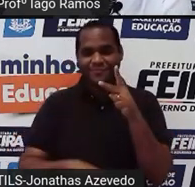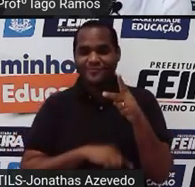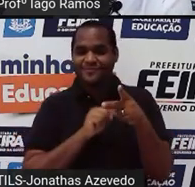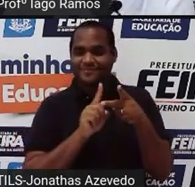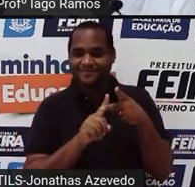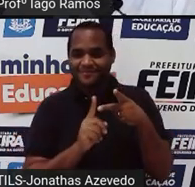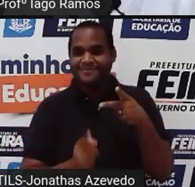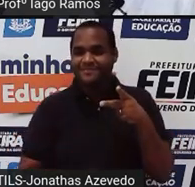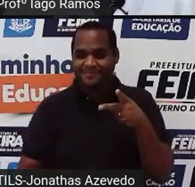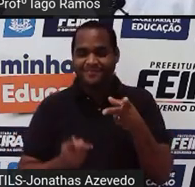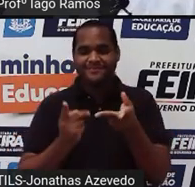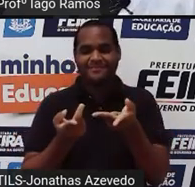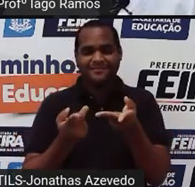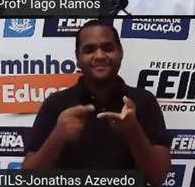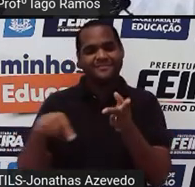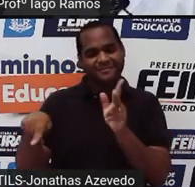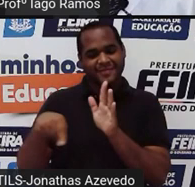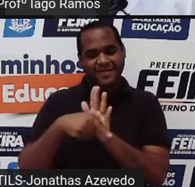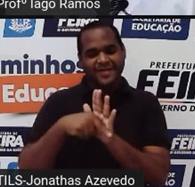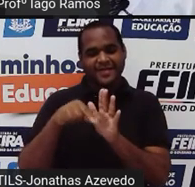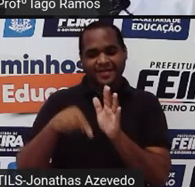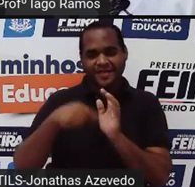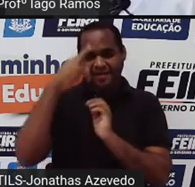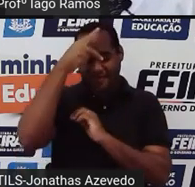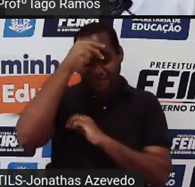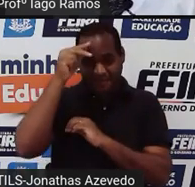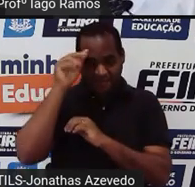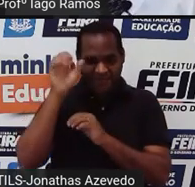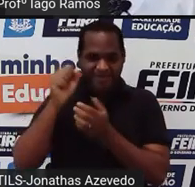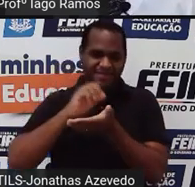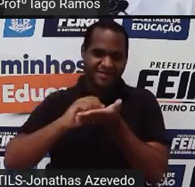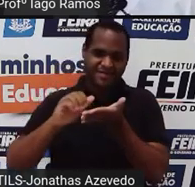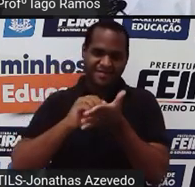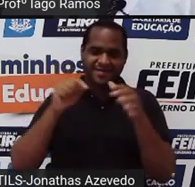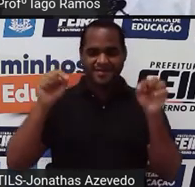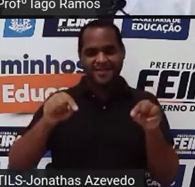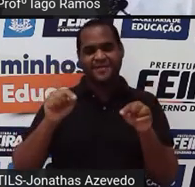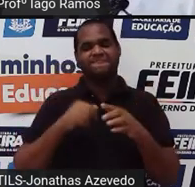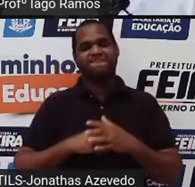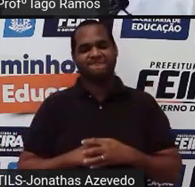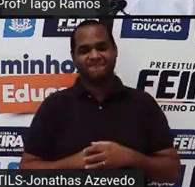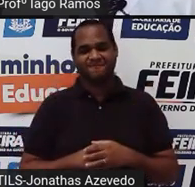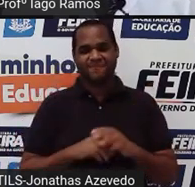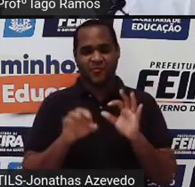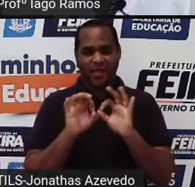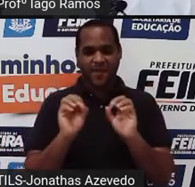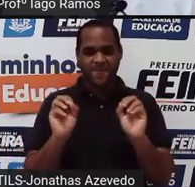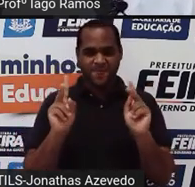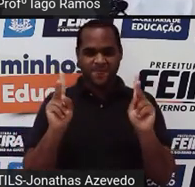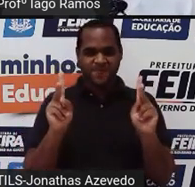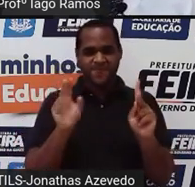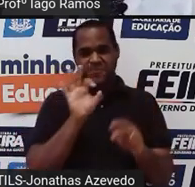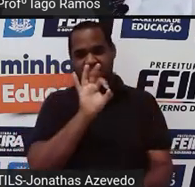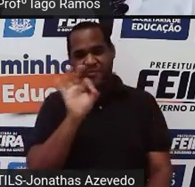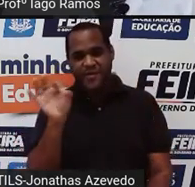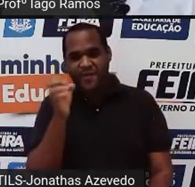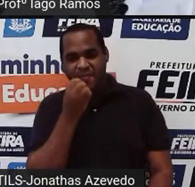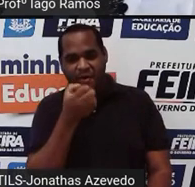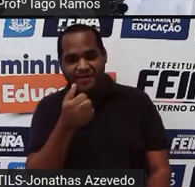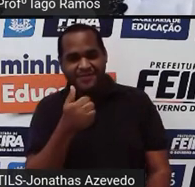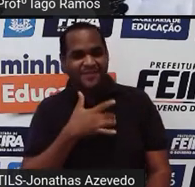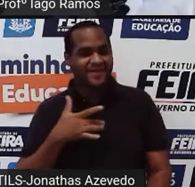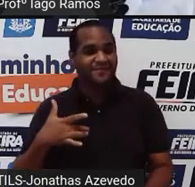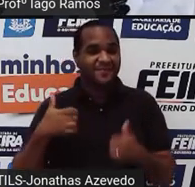de Santana e da própria Secretaria de Educação aqui da nossa cidade, tá bom? Tudo tranquilo? Tudo